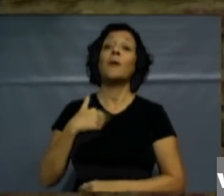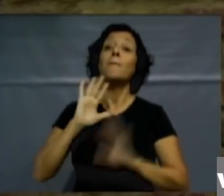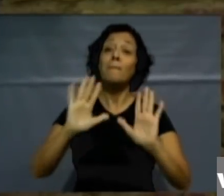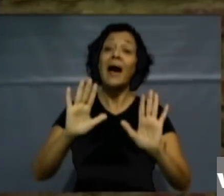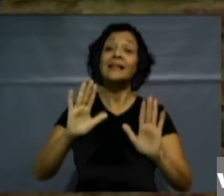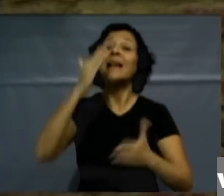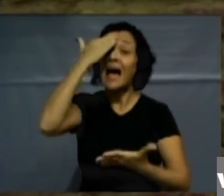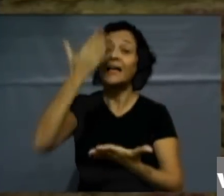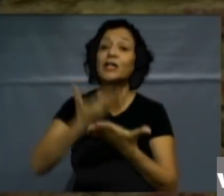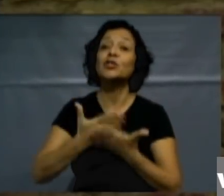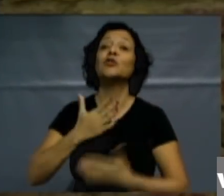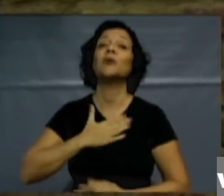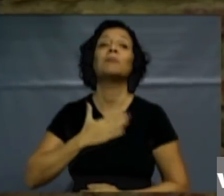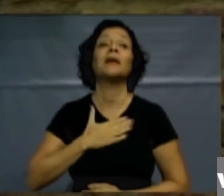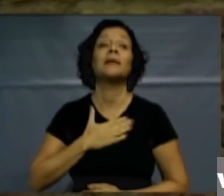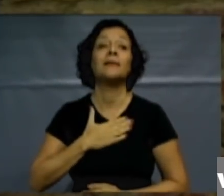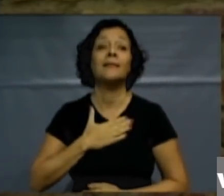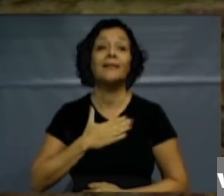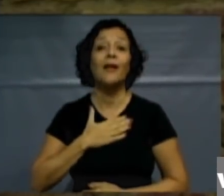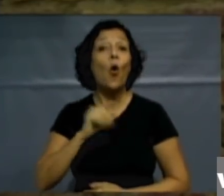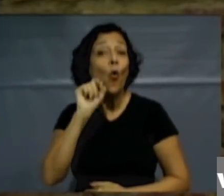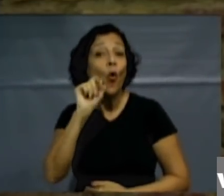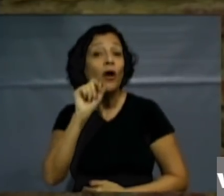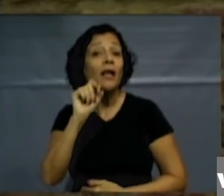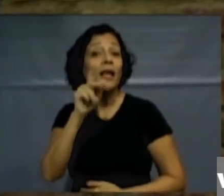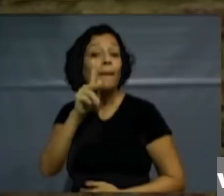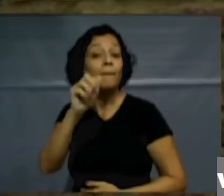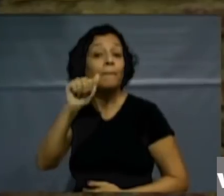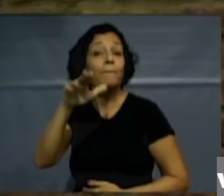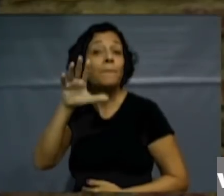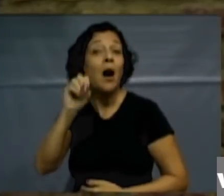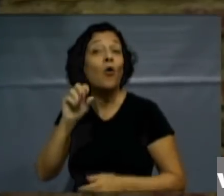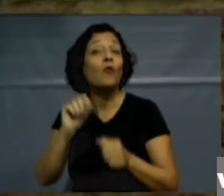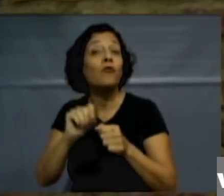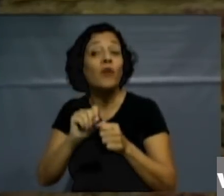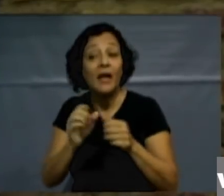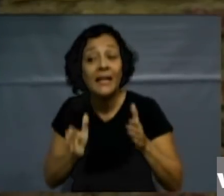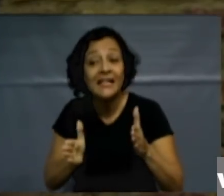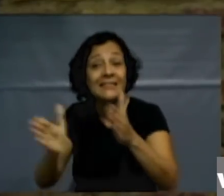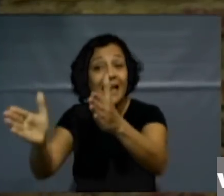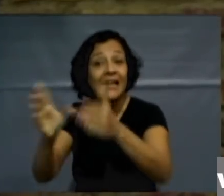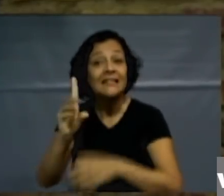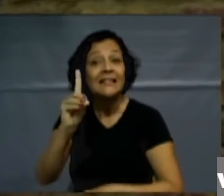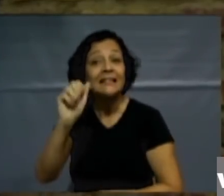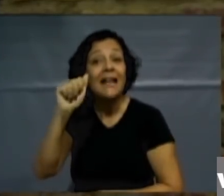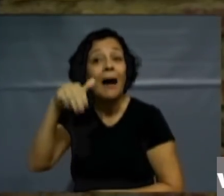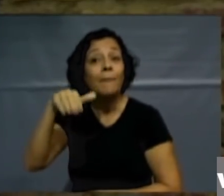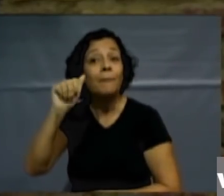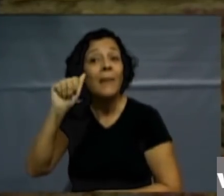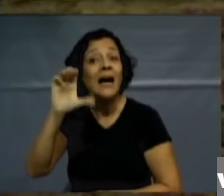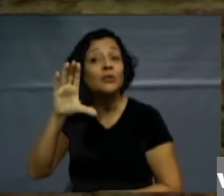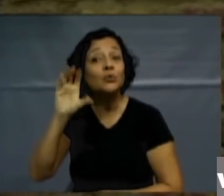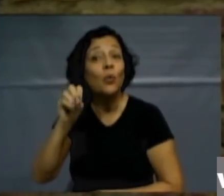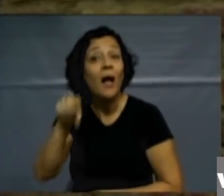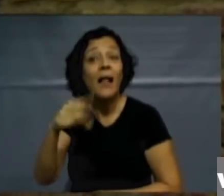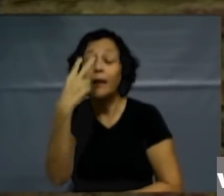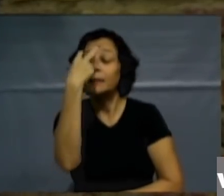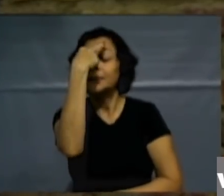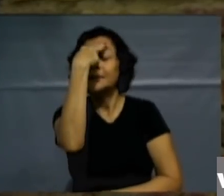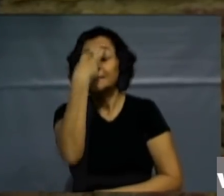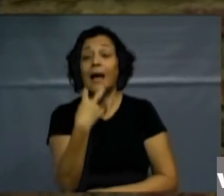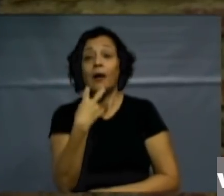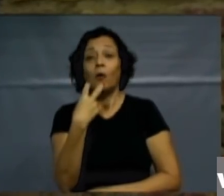mim. O que aconteceu com Paulo mesmo na estrada de Damasco? Ficou cego, teve ali